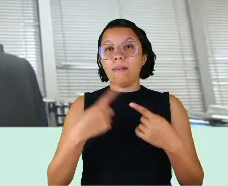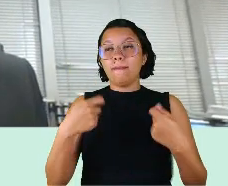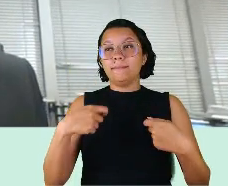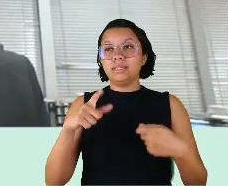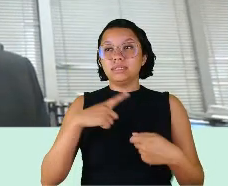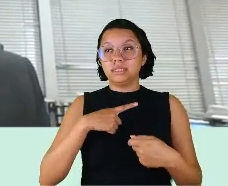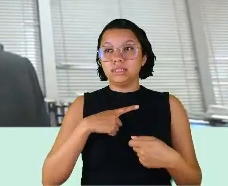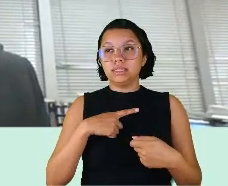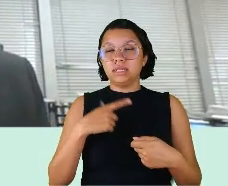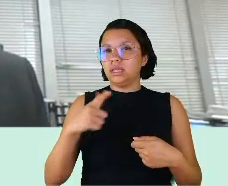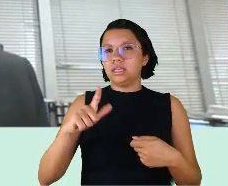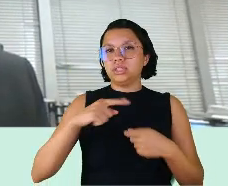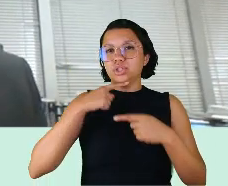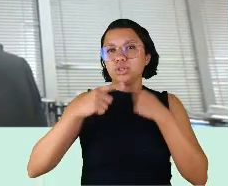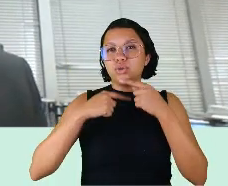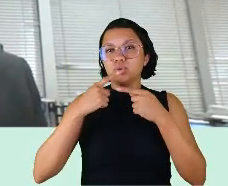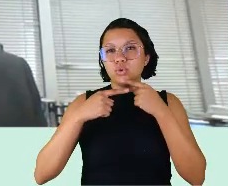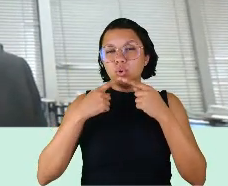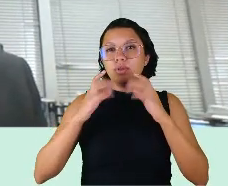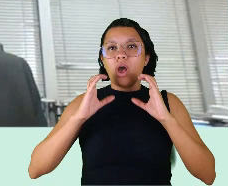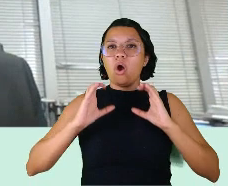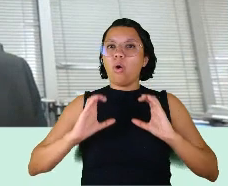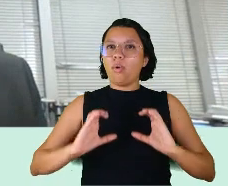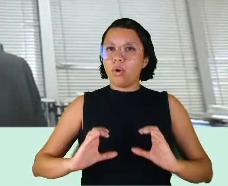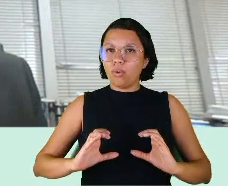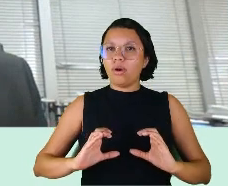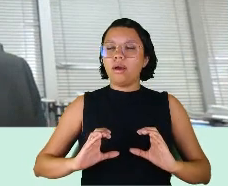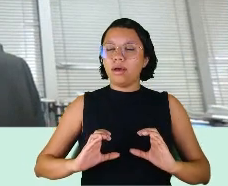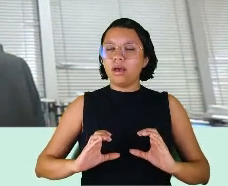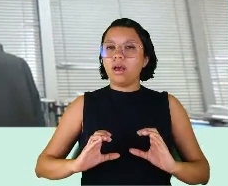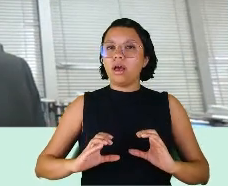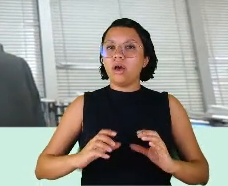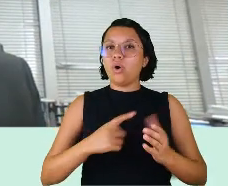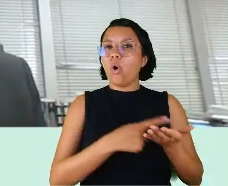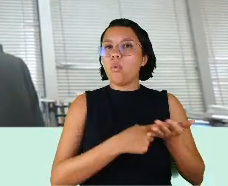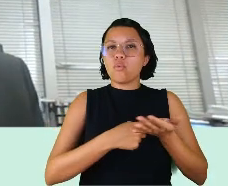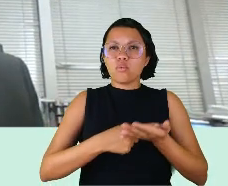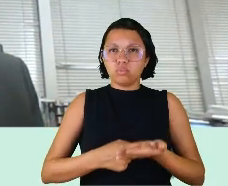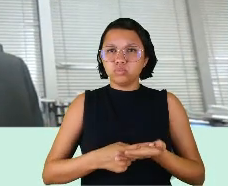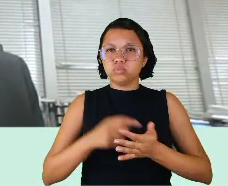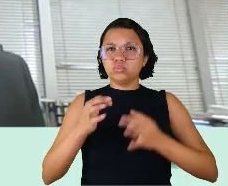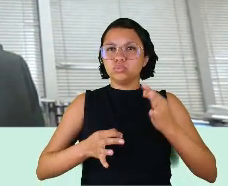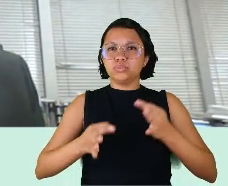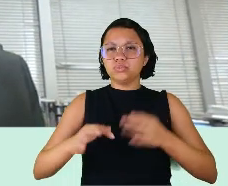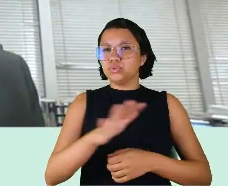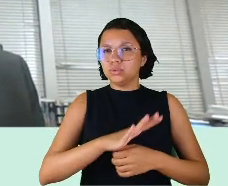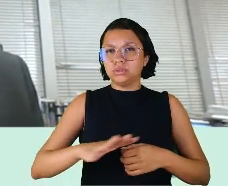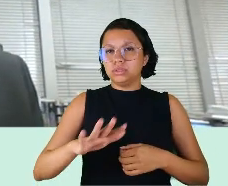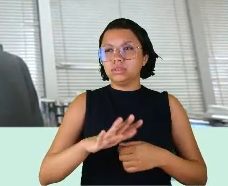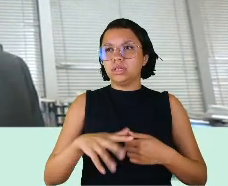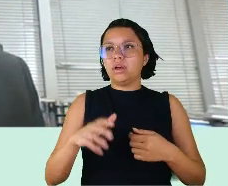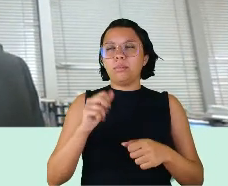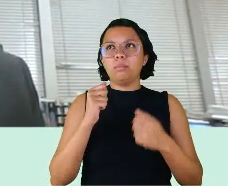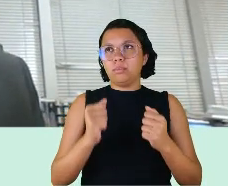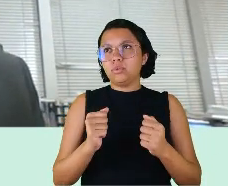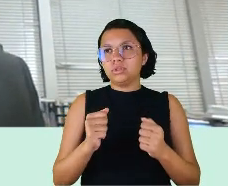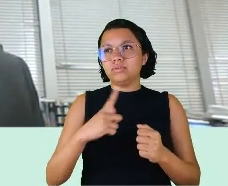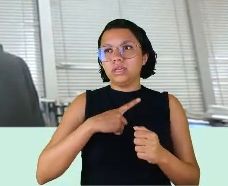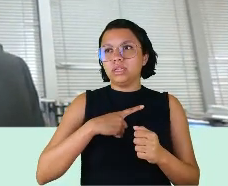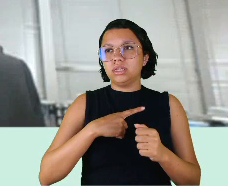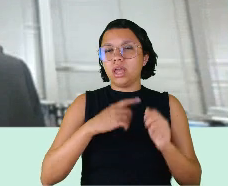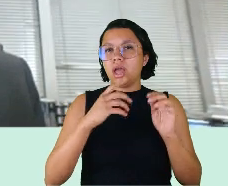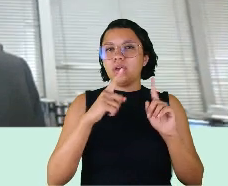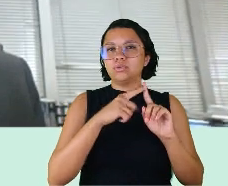ter, sem dúvida alguma, autodisciplina. Tem que ter compromisso com a jurisdição. É possível que ele tenha